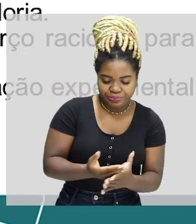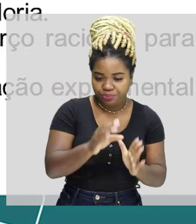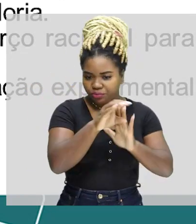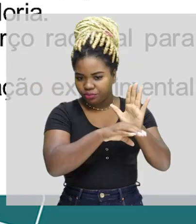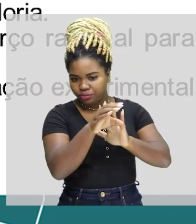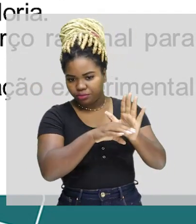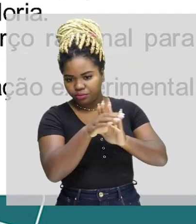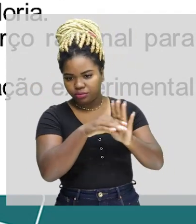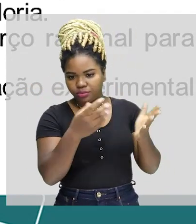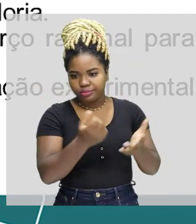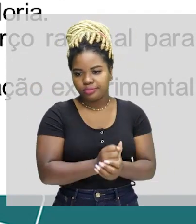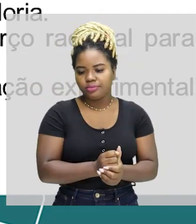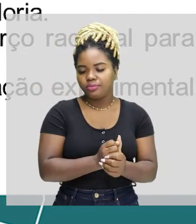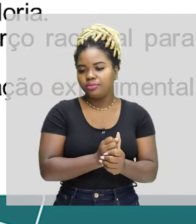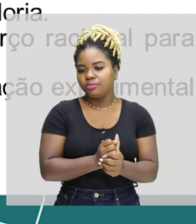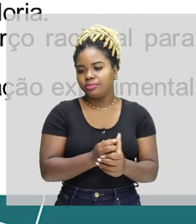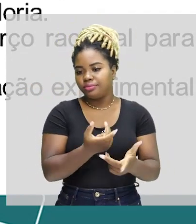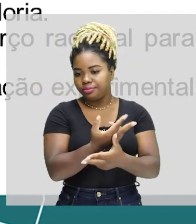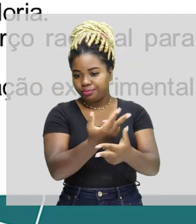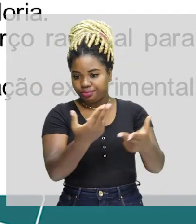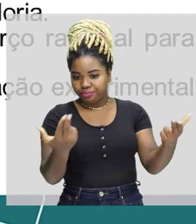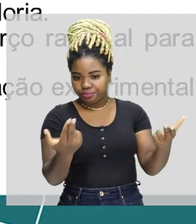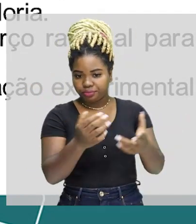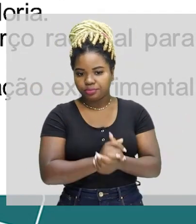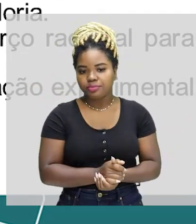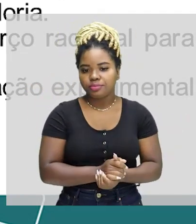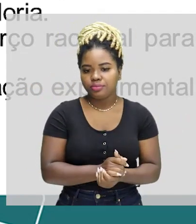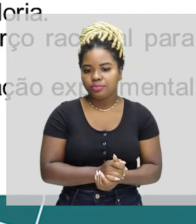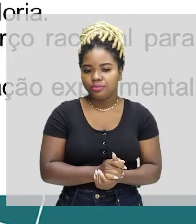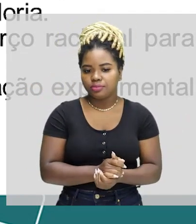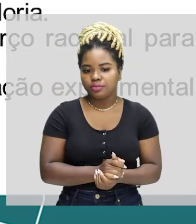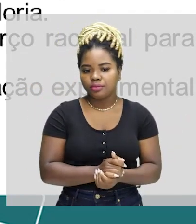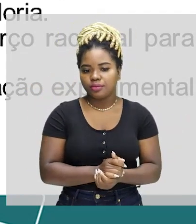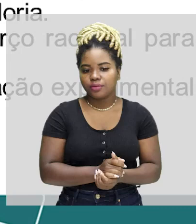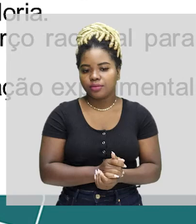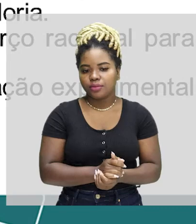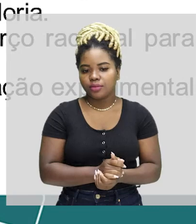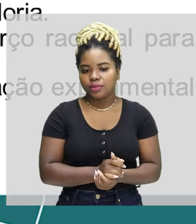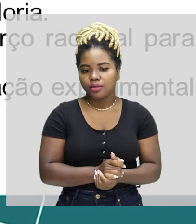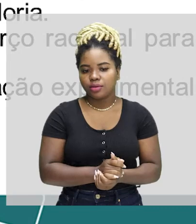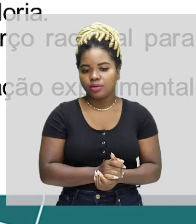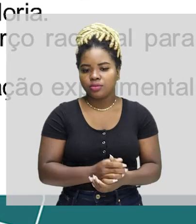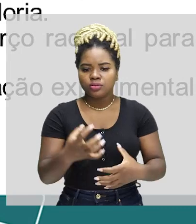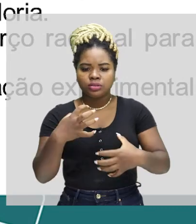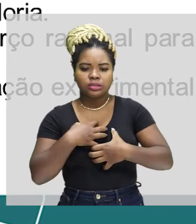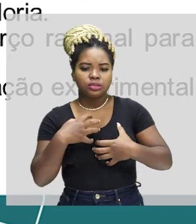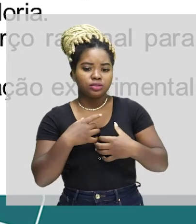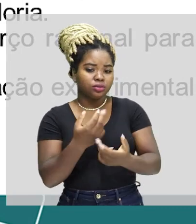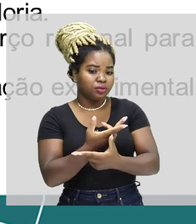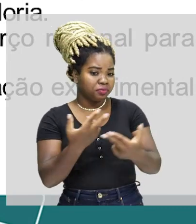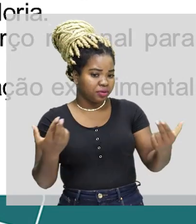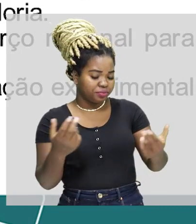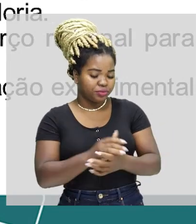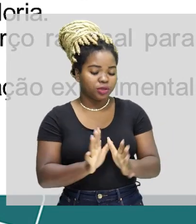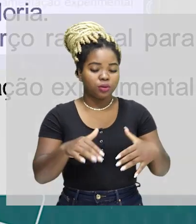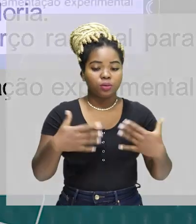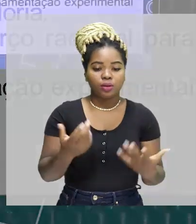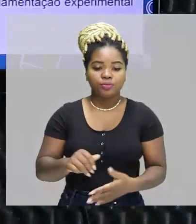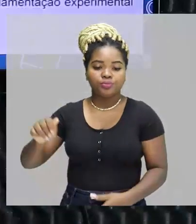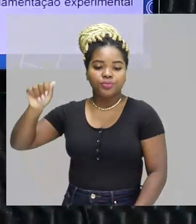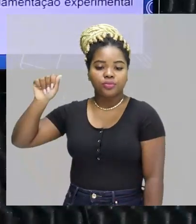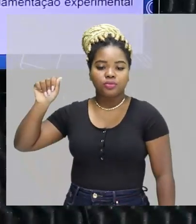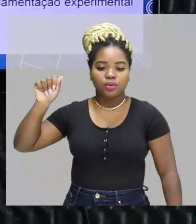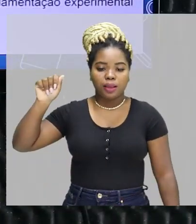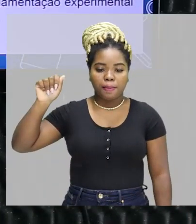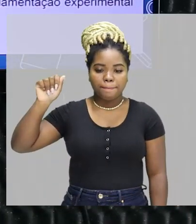E o termo passou a significar também o quê? Olha só, um novo sentido. São vários sentidos para a filosofia. A. Teoria